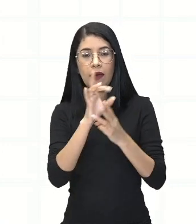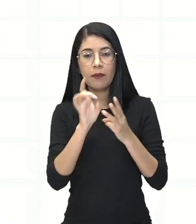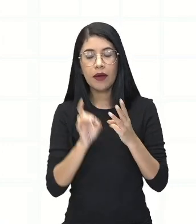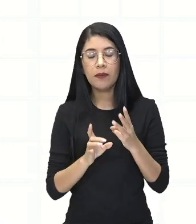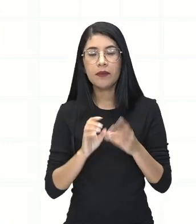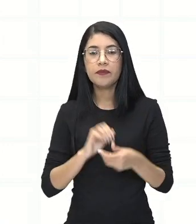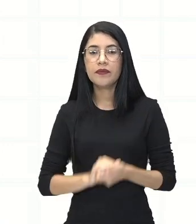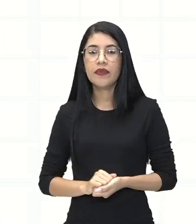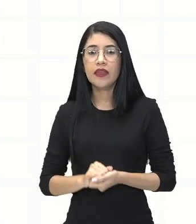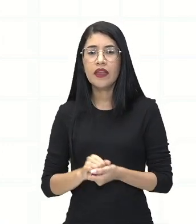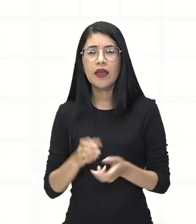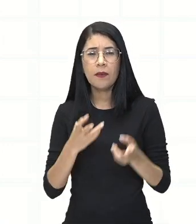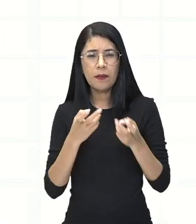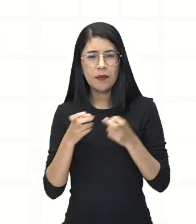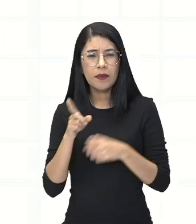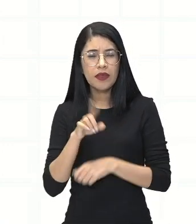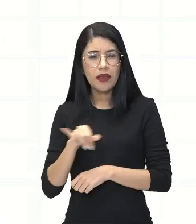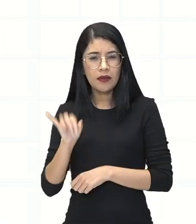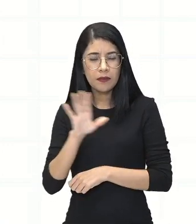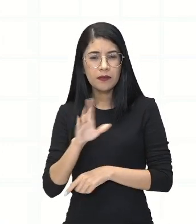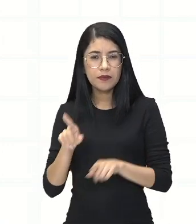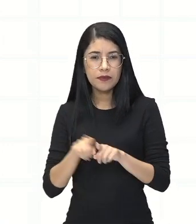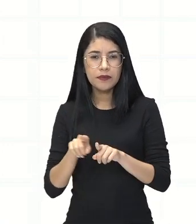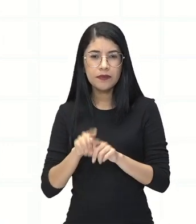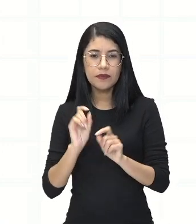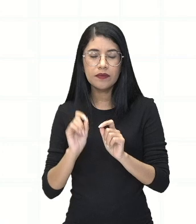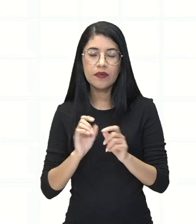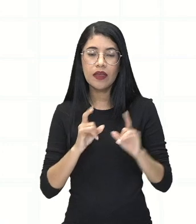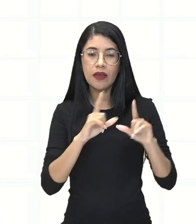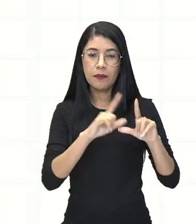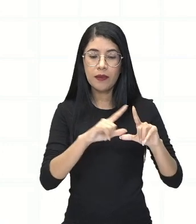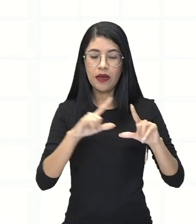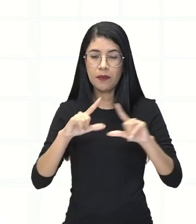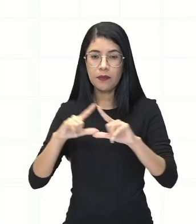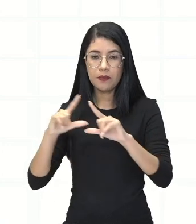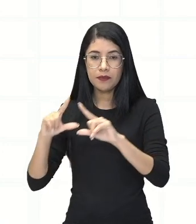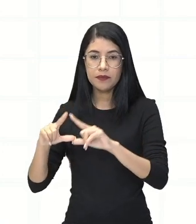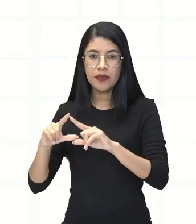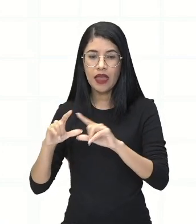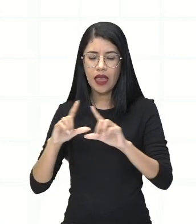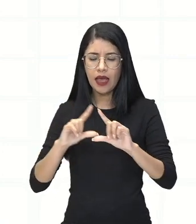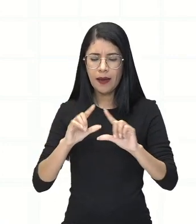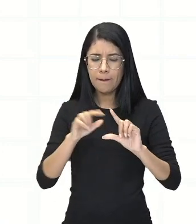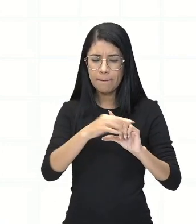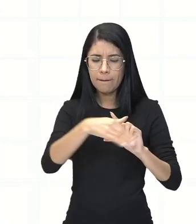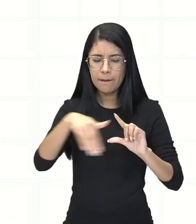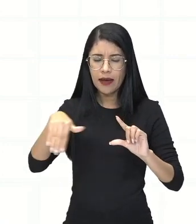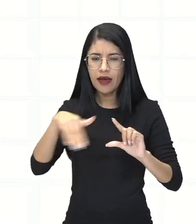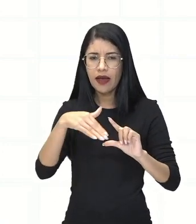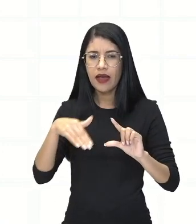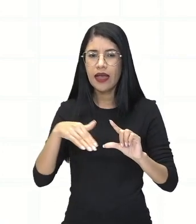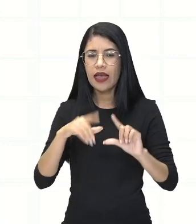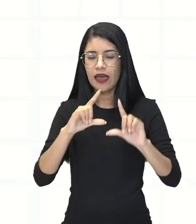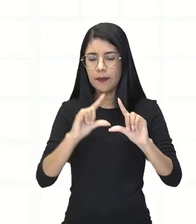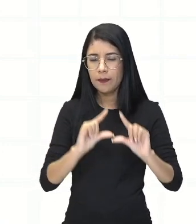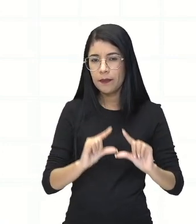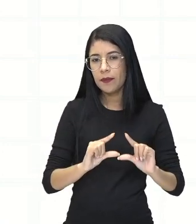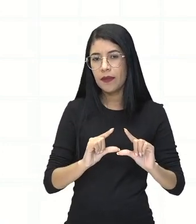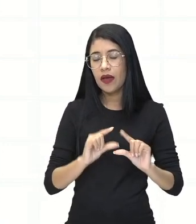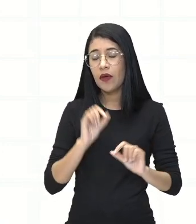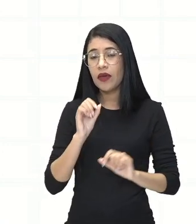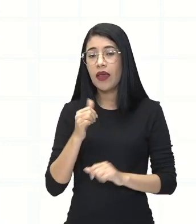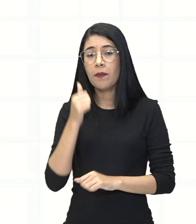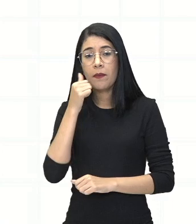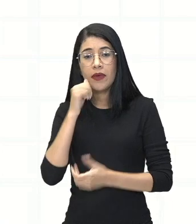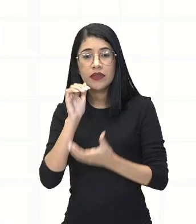se vocês estão vendo aí na imagem, as pirâmides que estão na frente, que são as menores, são consideradas que foram feitas para as